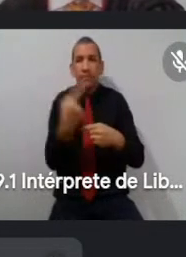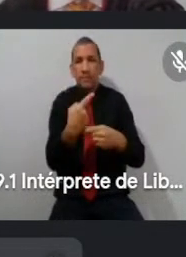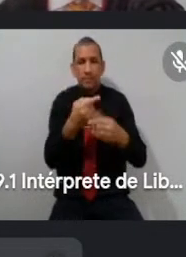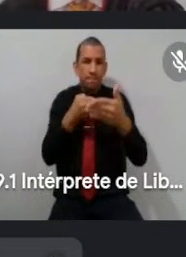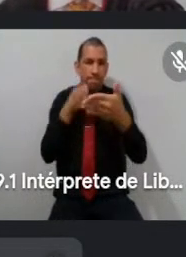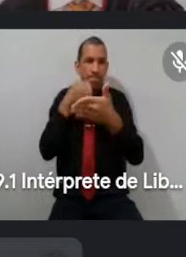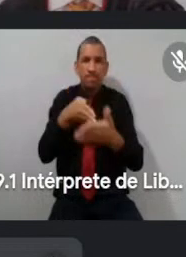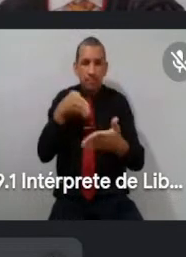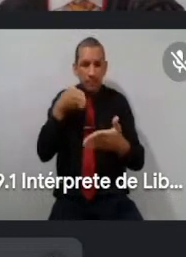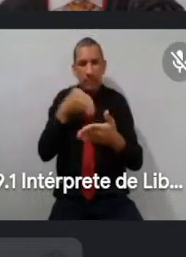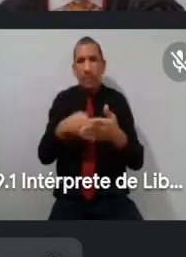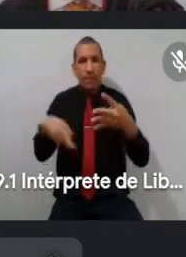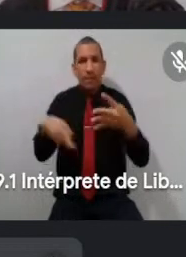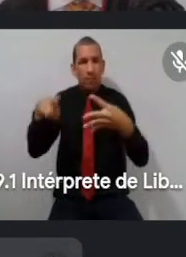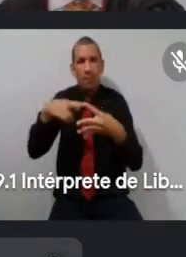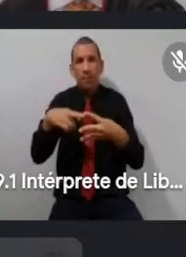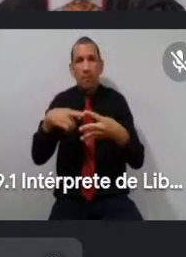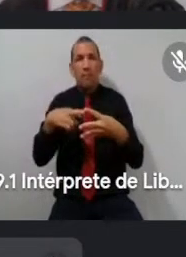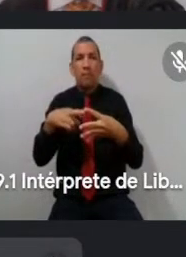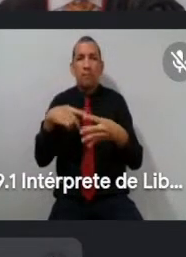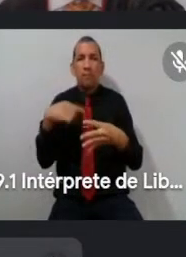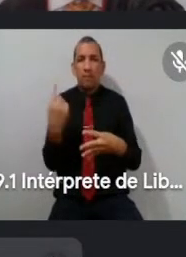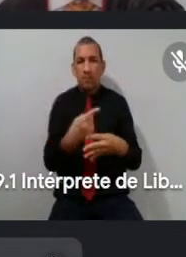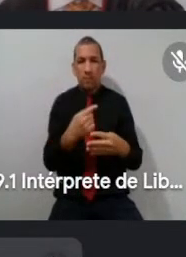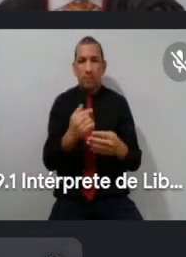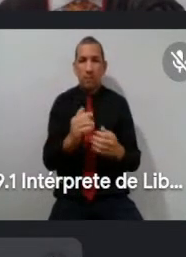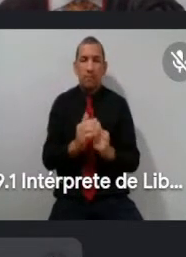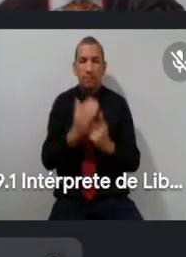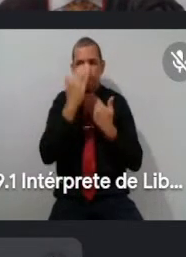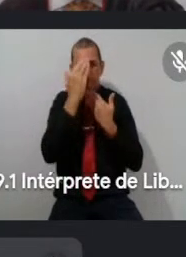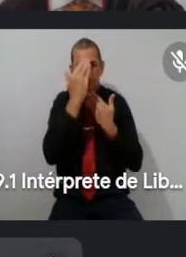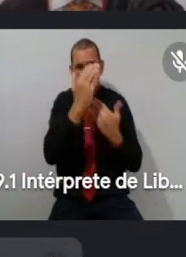improvimento do recurso e lhe corre mal